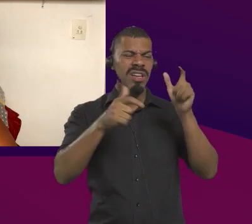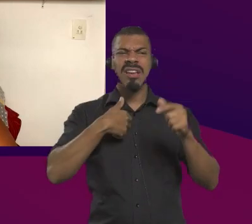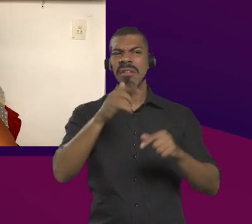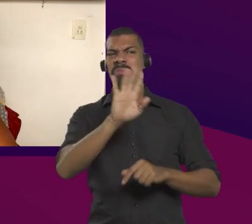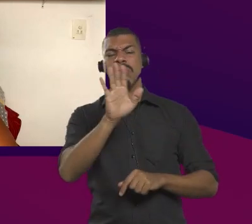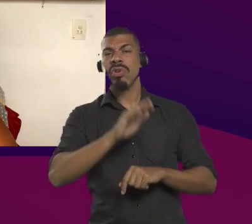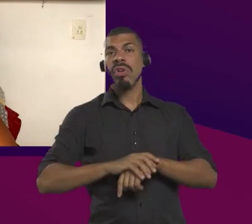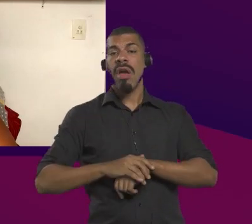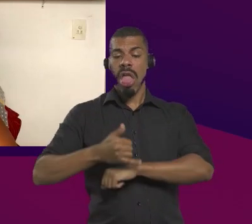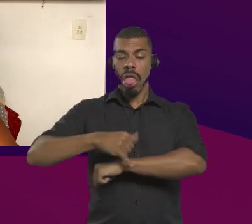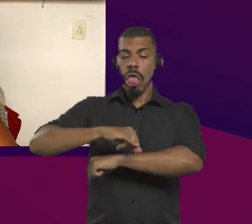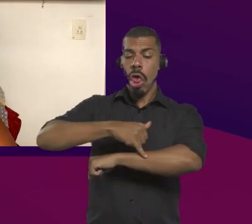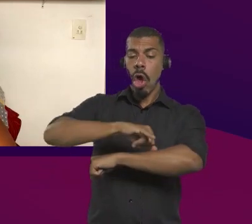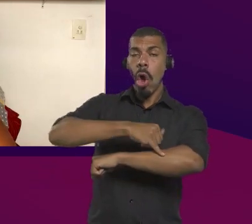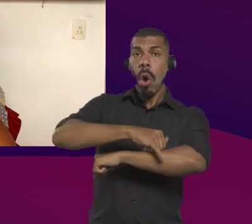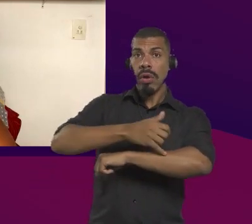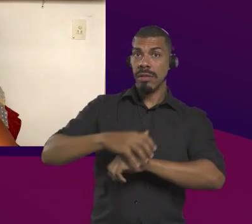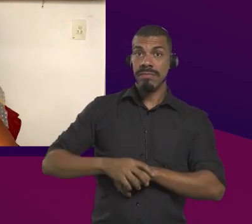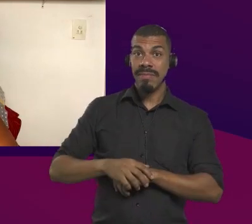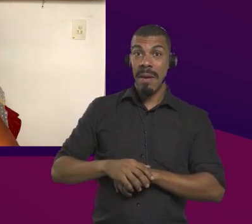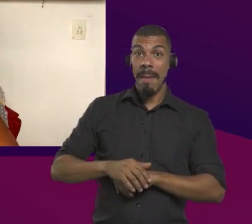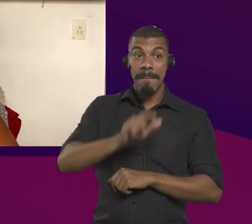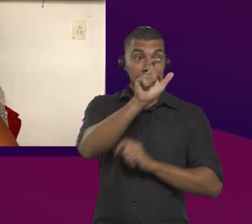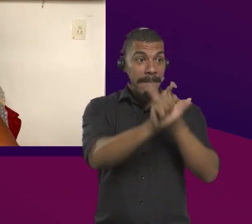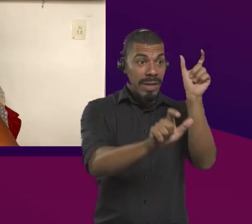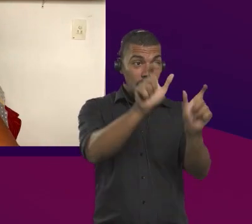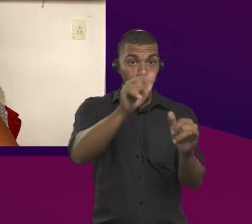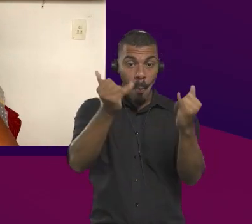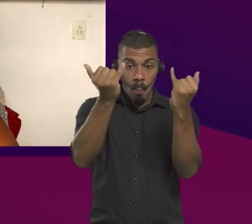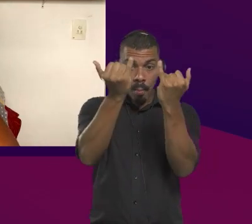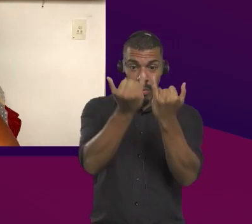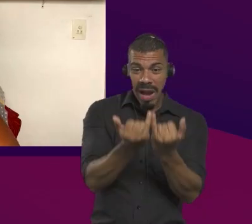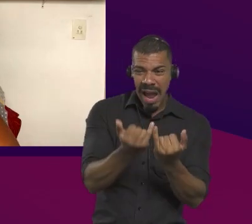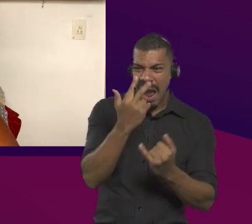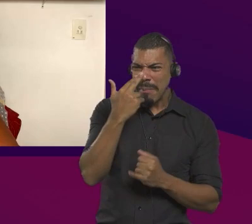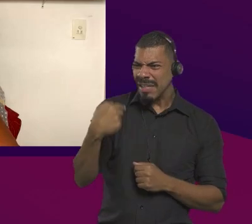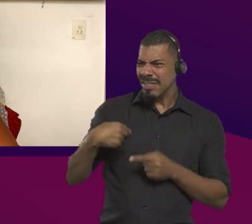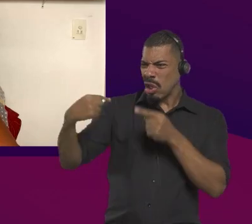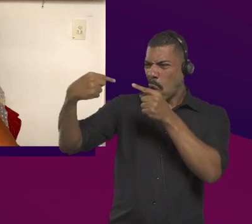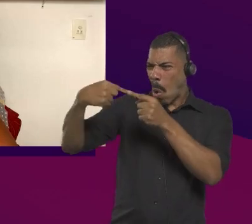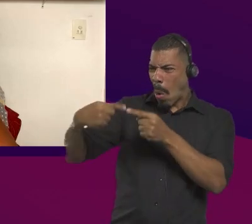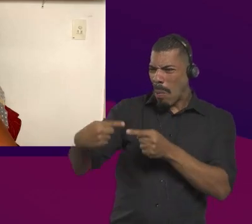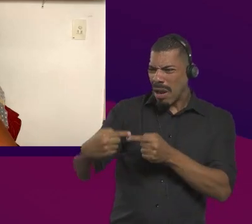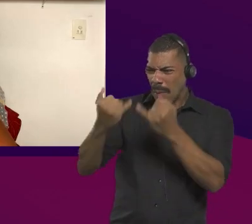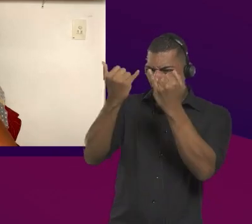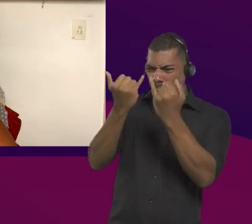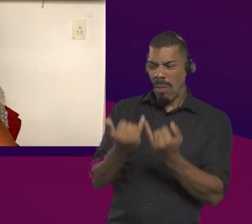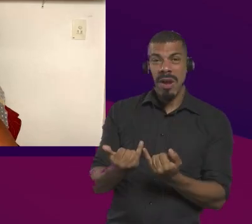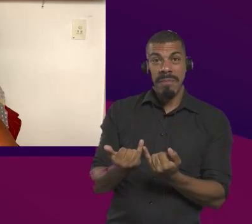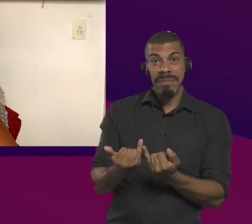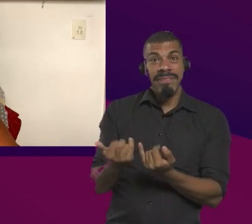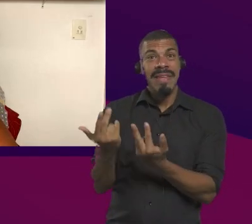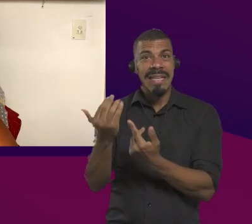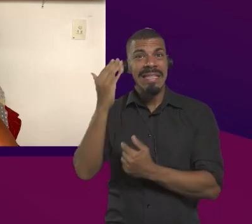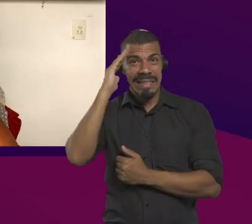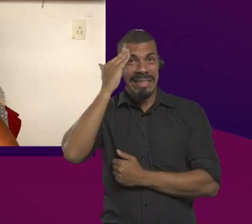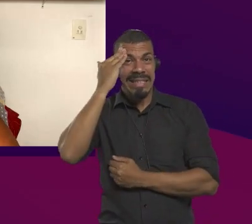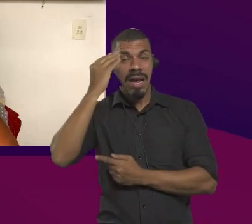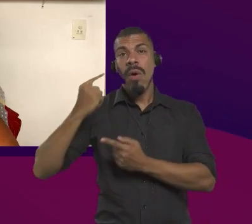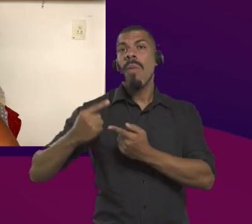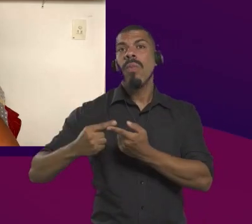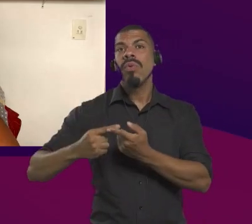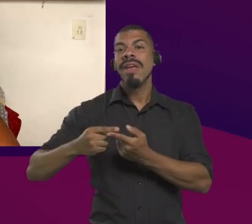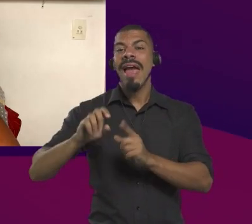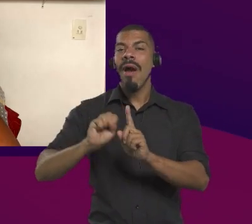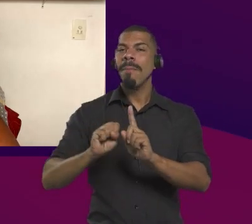elas se consideram gordas. Pessoas magras se consideram gordas. Então, as pessoas, elas acham que elas estão sofrendo gordofobia. É isso que a Marcela falou. Dá para entender. Por quê? Porque a